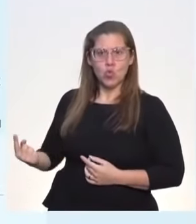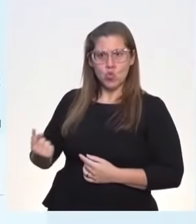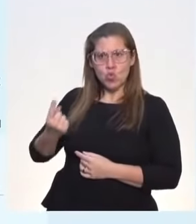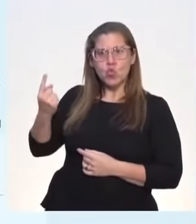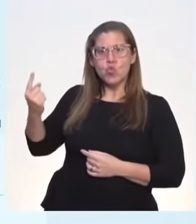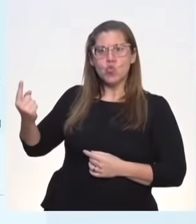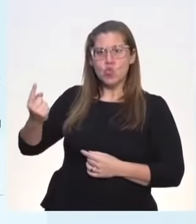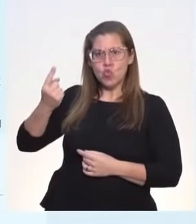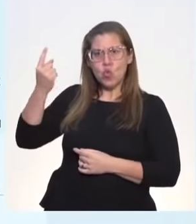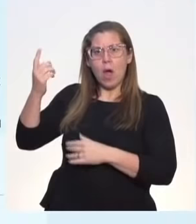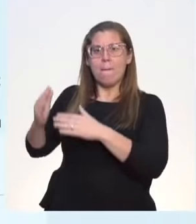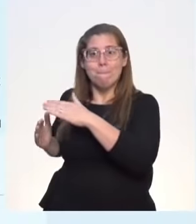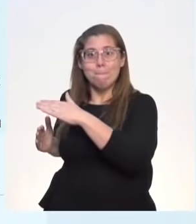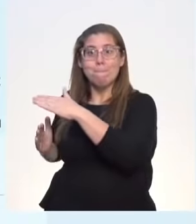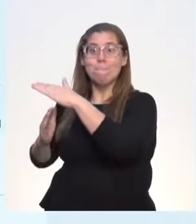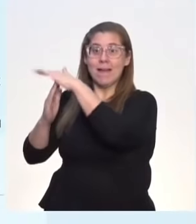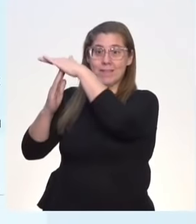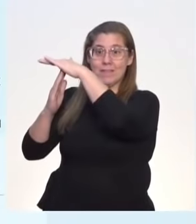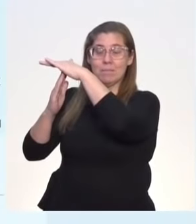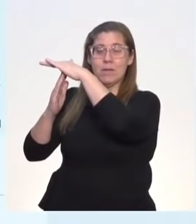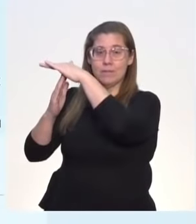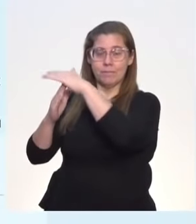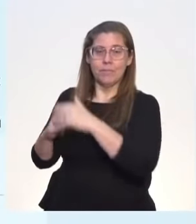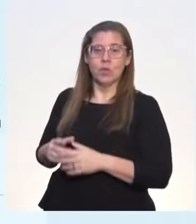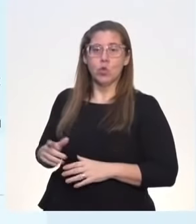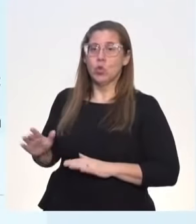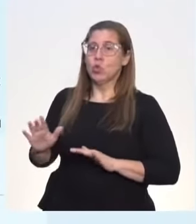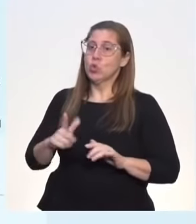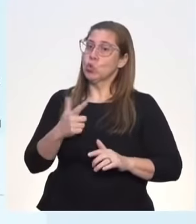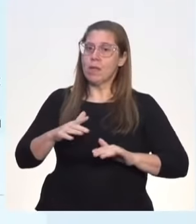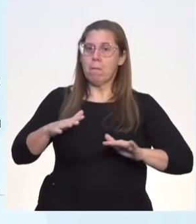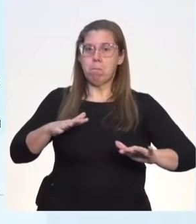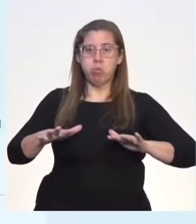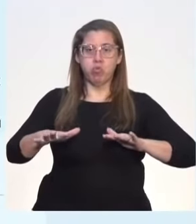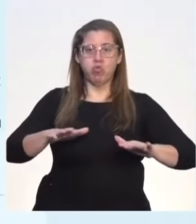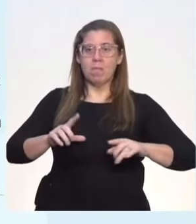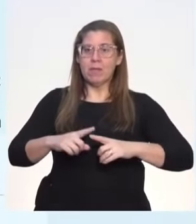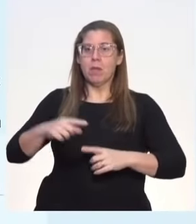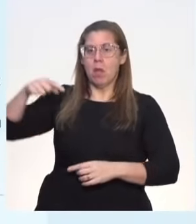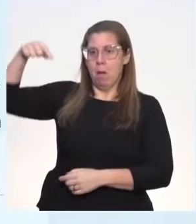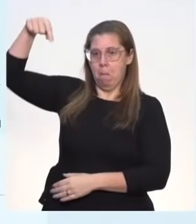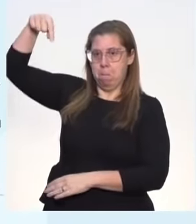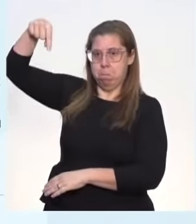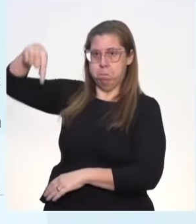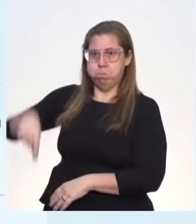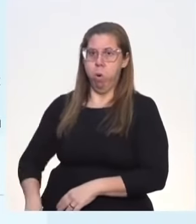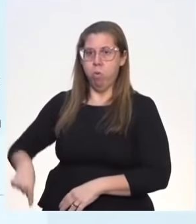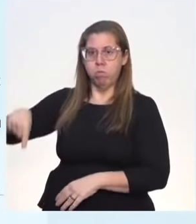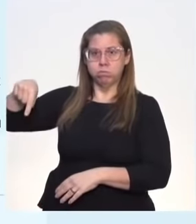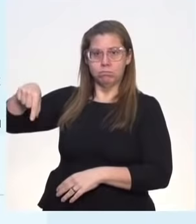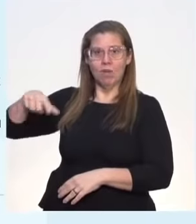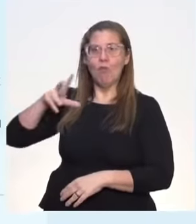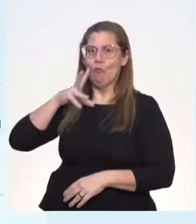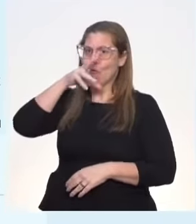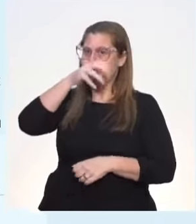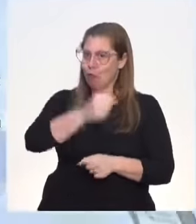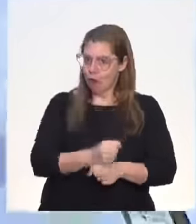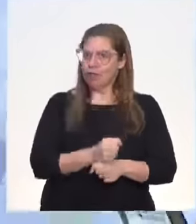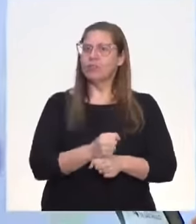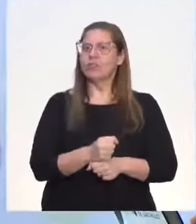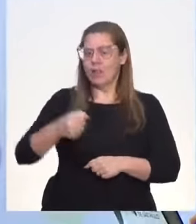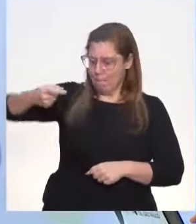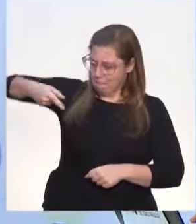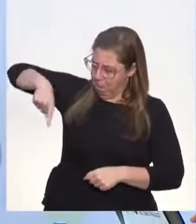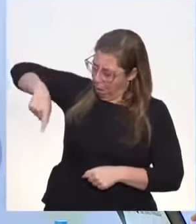gravitacional máxima Apesar dele não tem movimento a hora que você solta ele tem então a energia potencial gravitacional